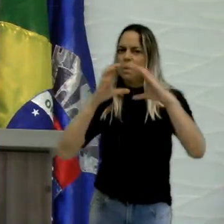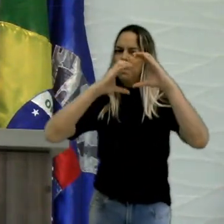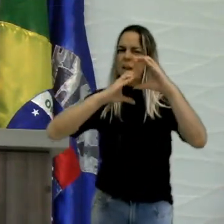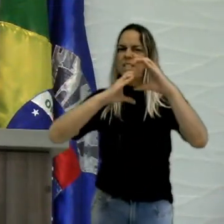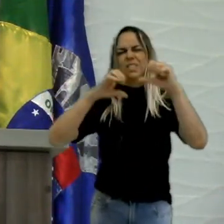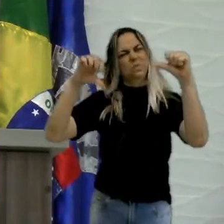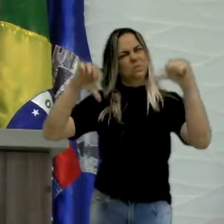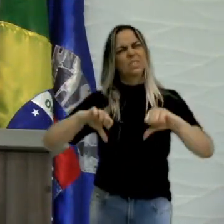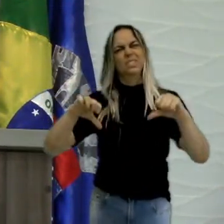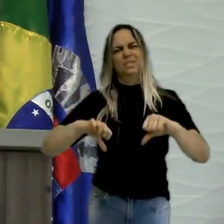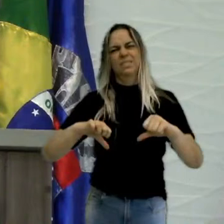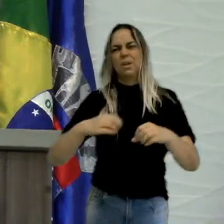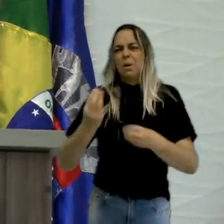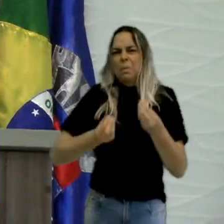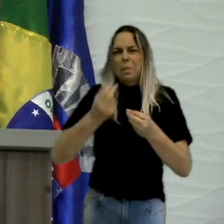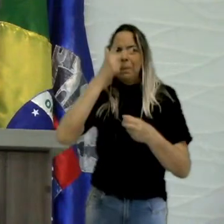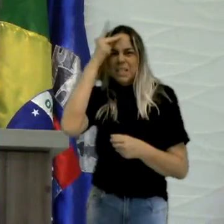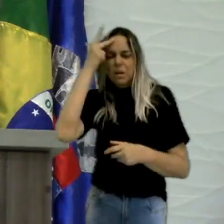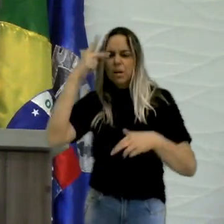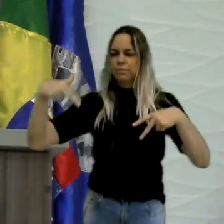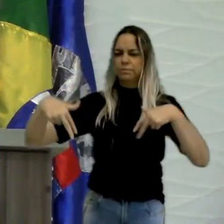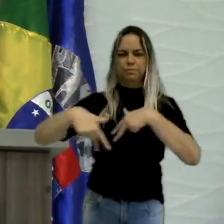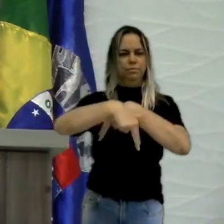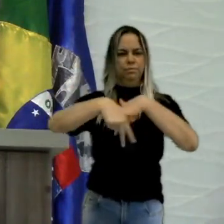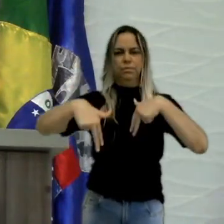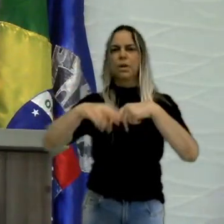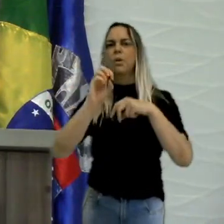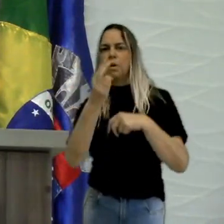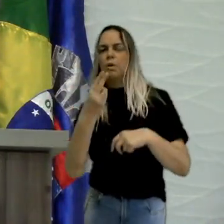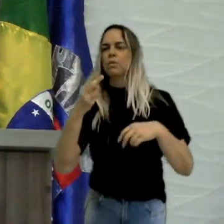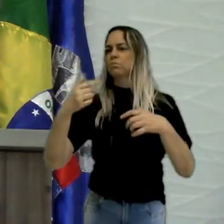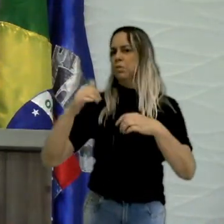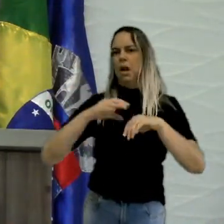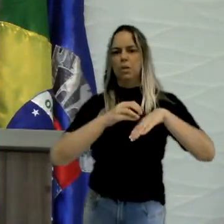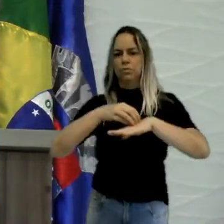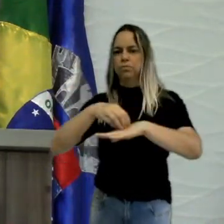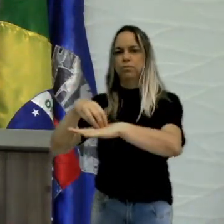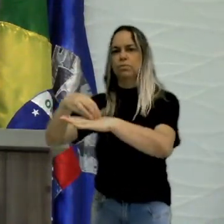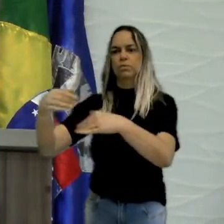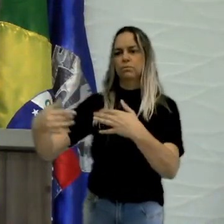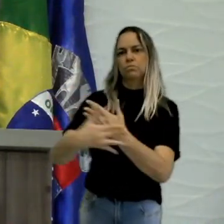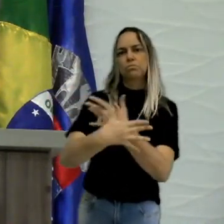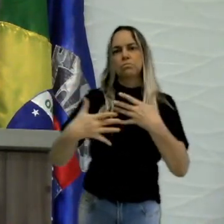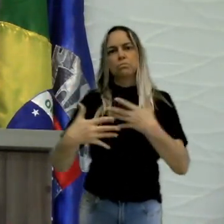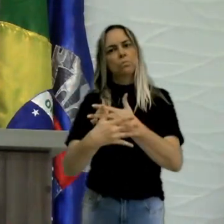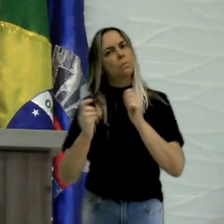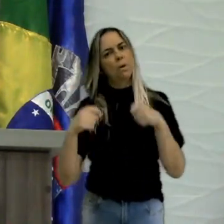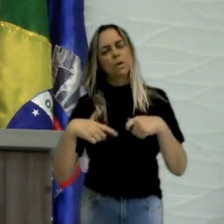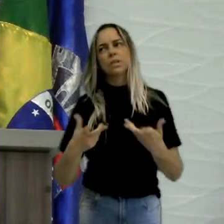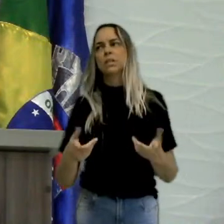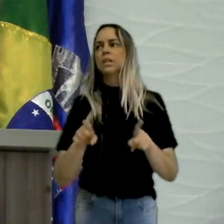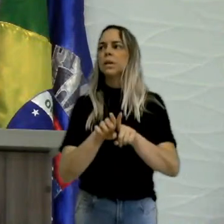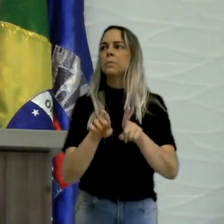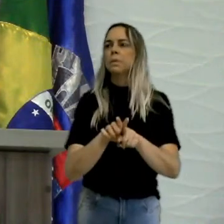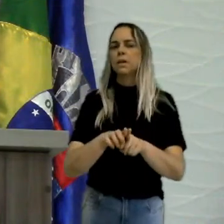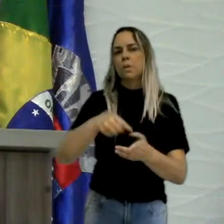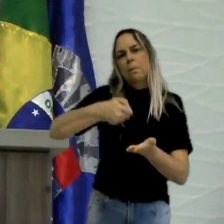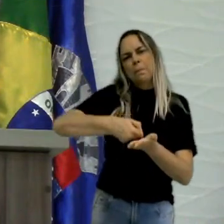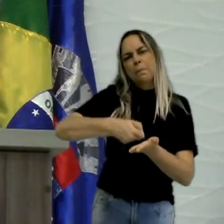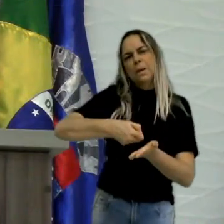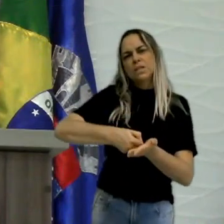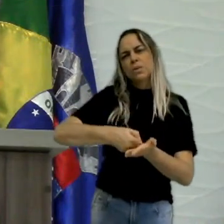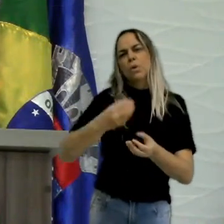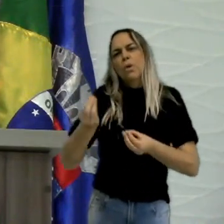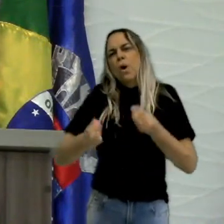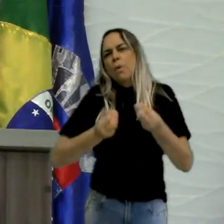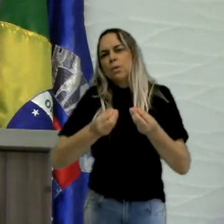condições para que os pedestres e os carros e motos possam transitar. A questão da falta né, de compromisso na questão de colocar o